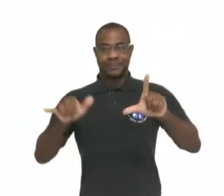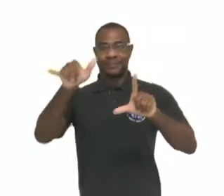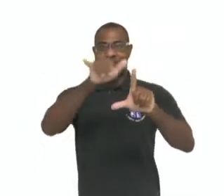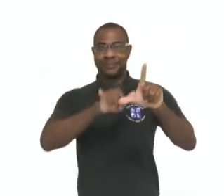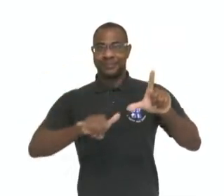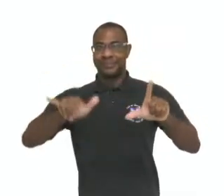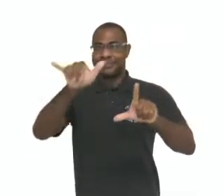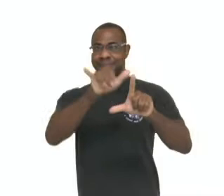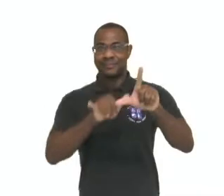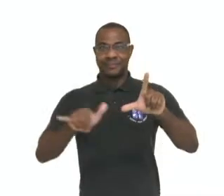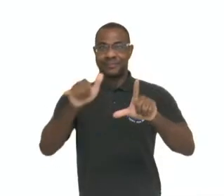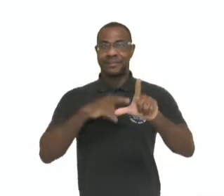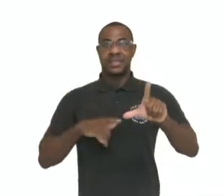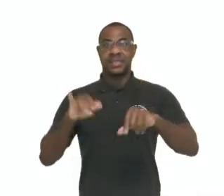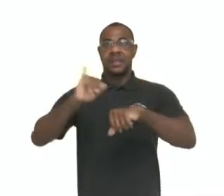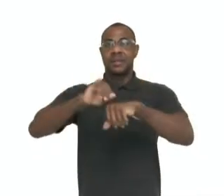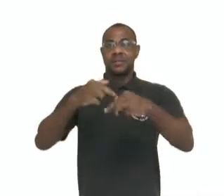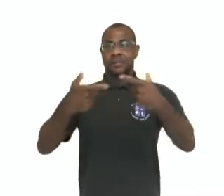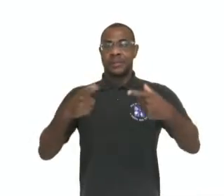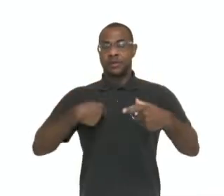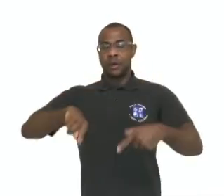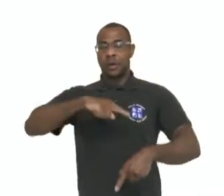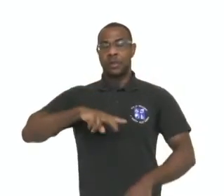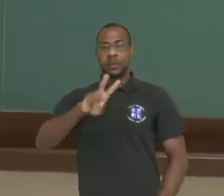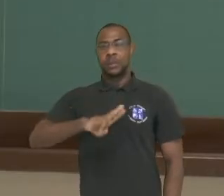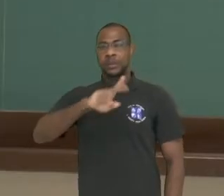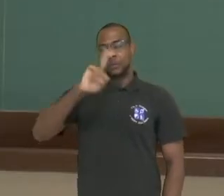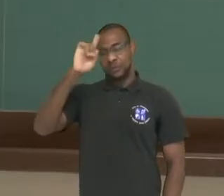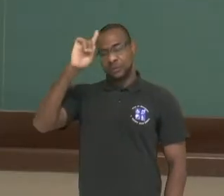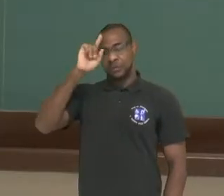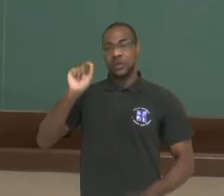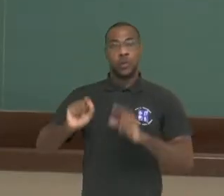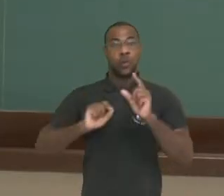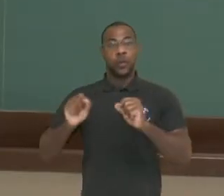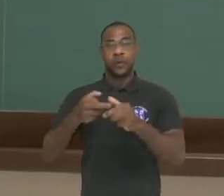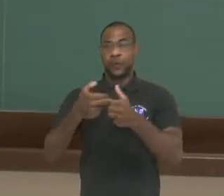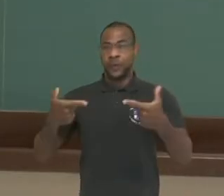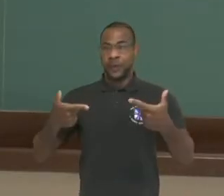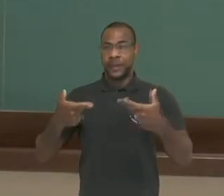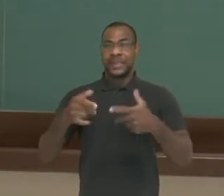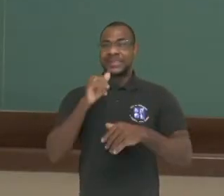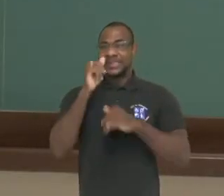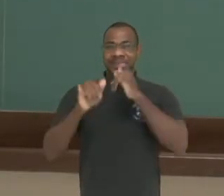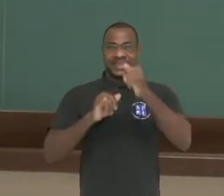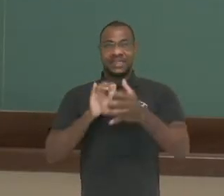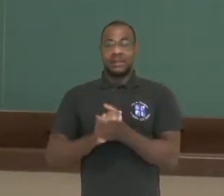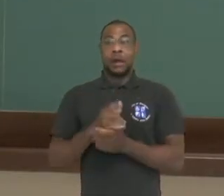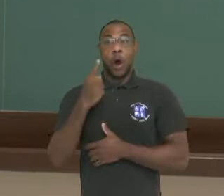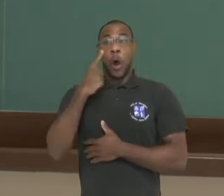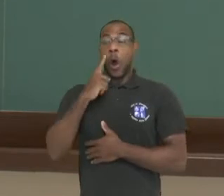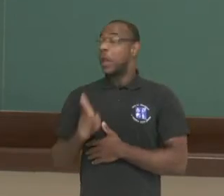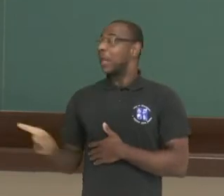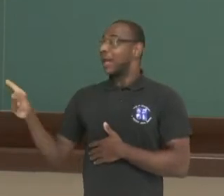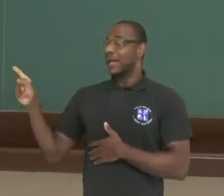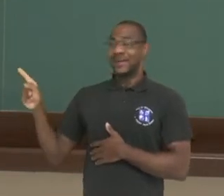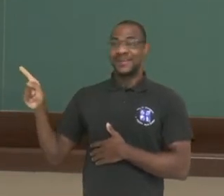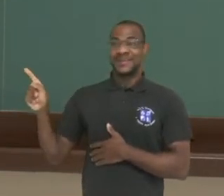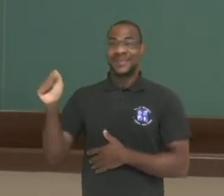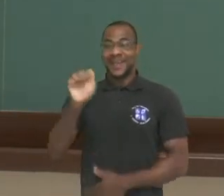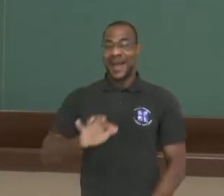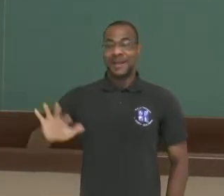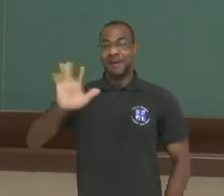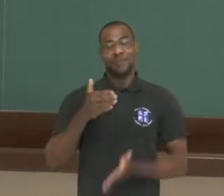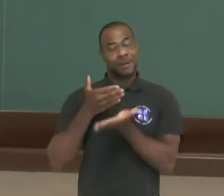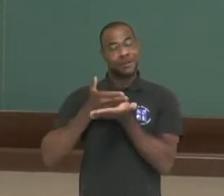elétricos que usamos em nosso cotidiano. Quero trazer essa imagem aqui para a gente